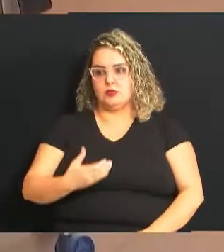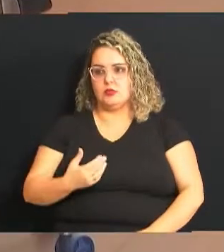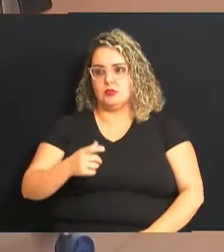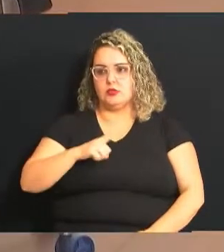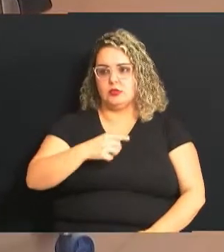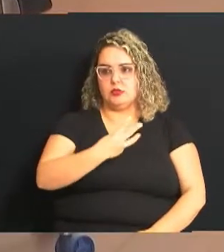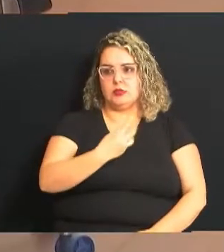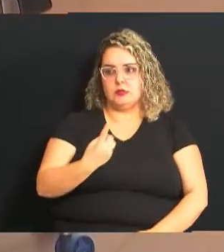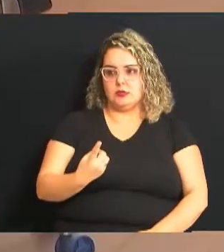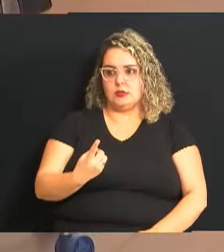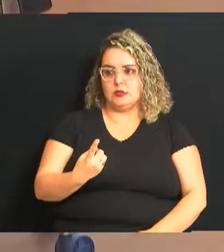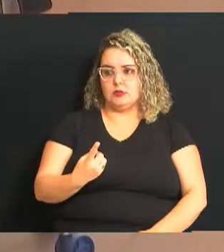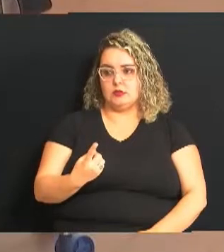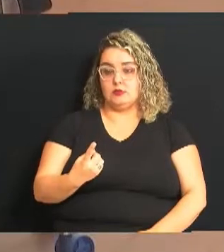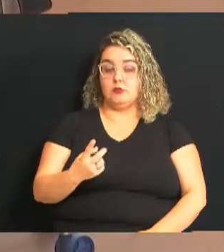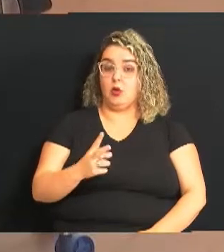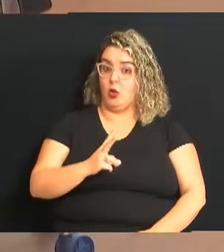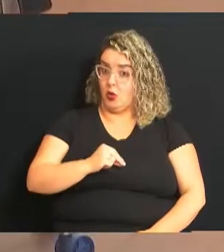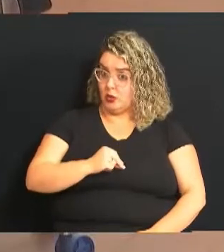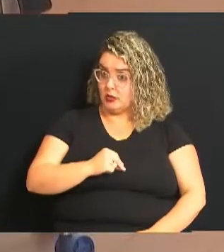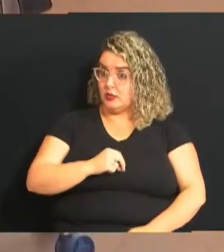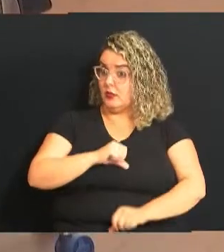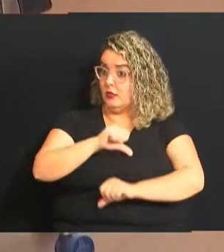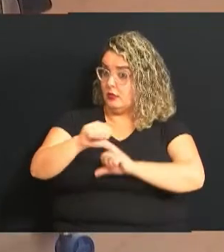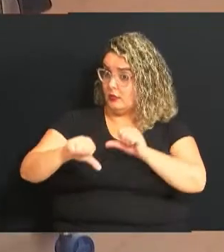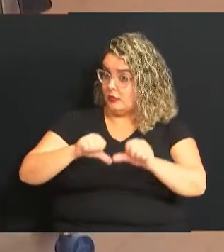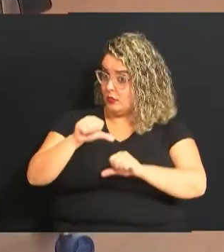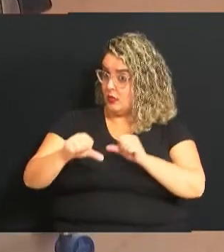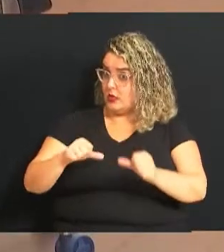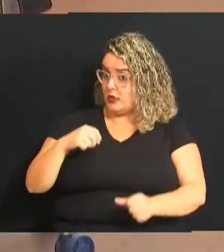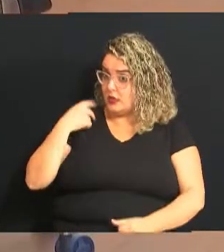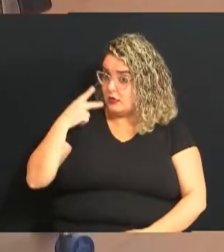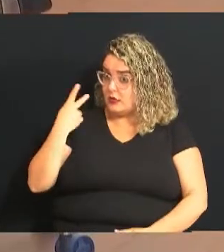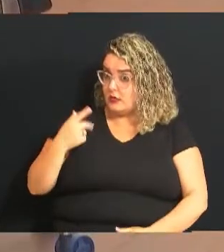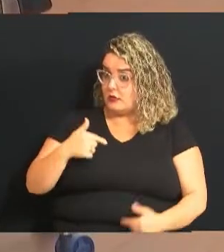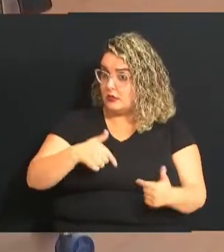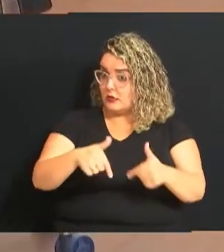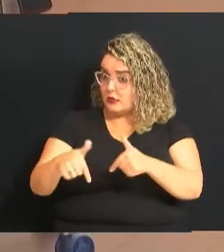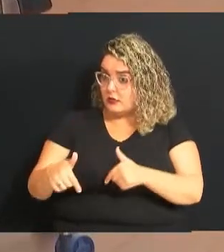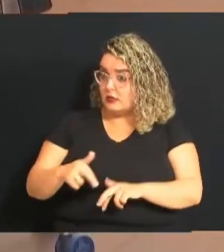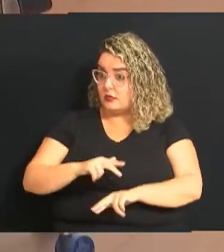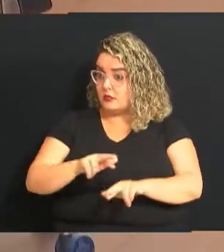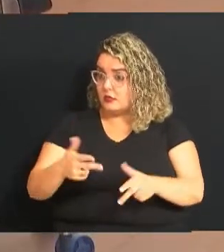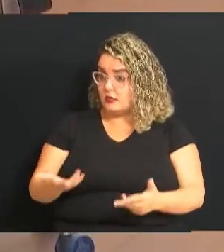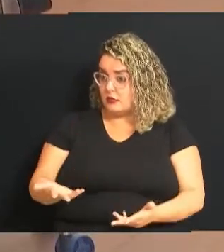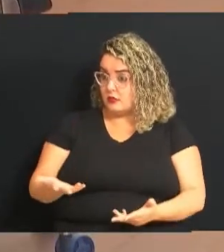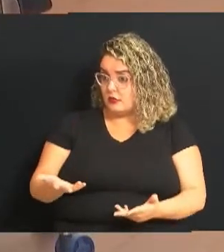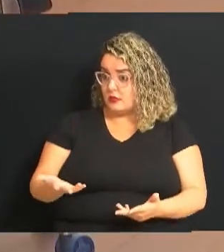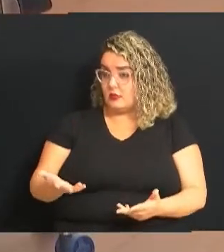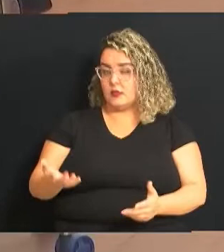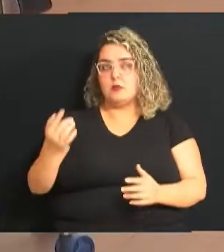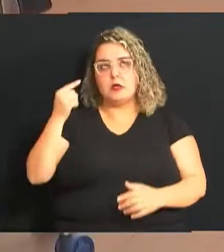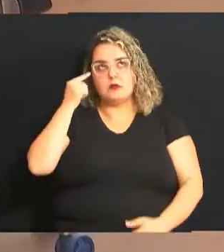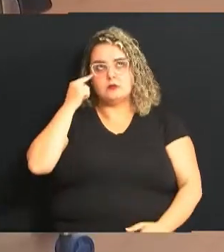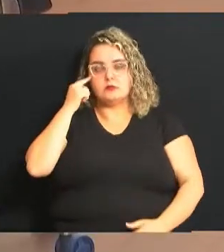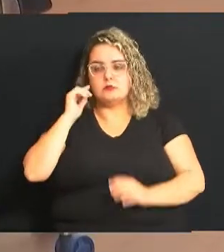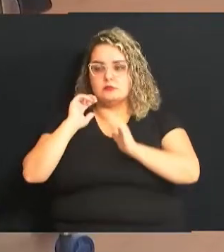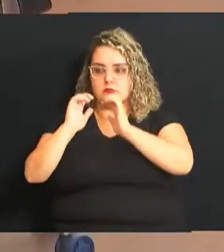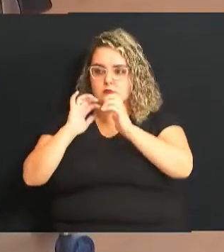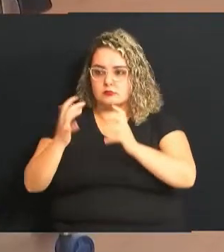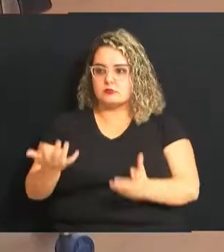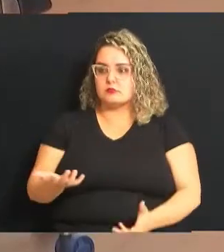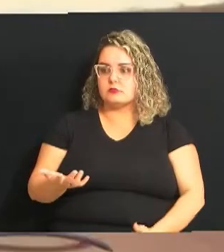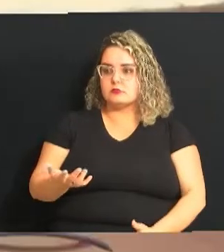31. Olha, muita mudança, hein, vereador? Muito trabalho, hein? Mas vamos pensar então, a gente pensou, olha,